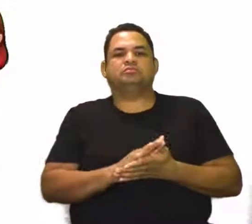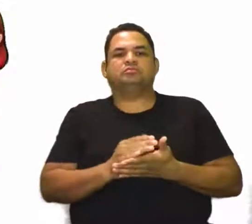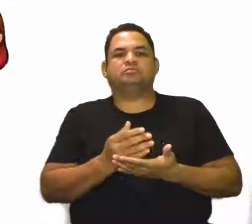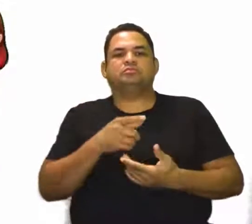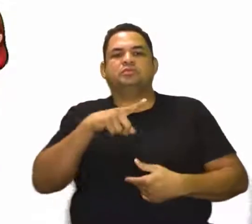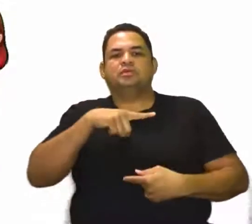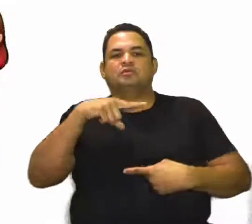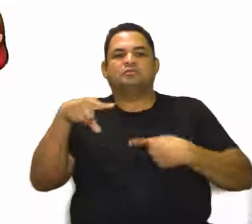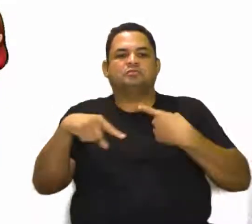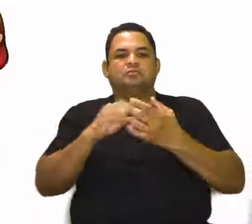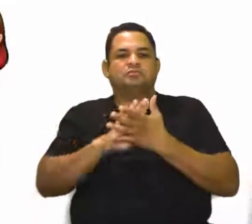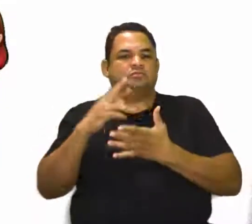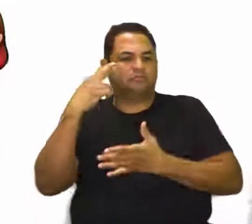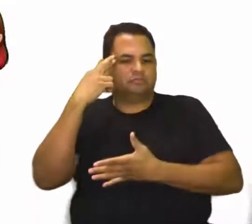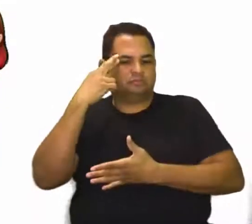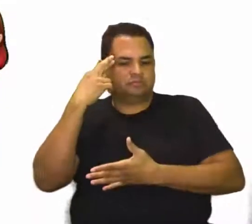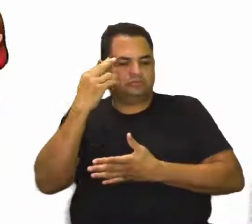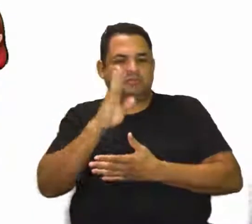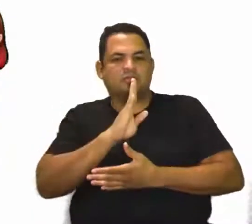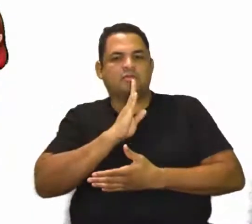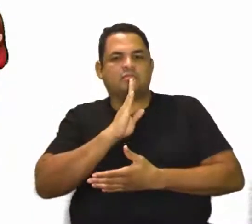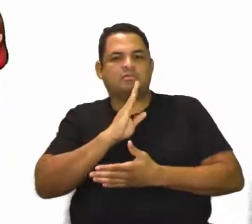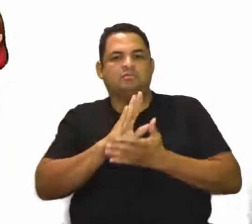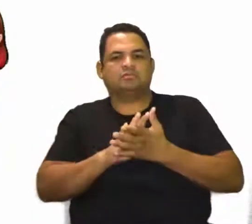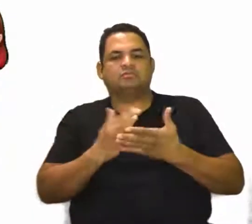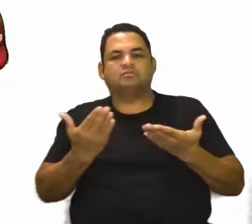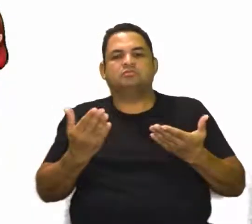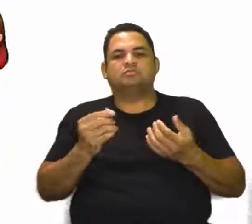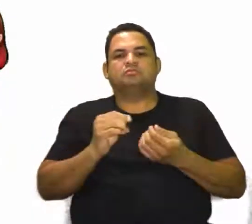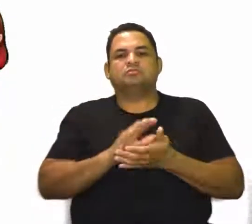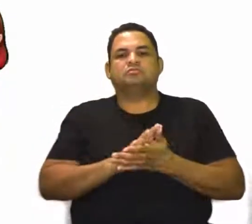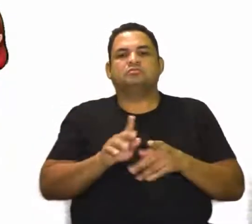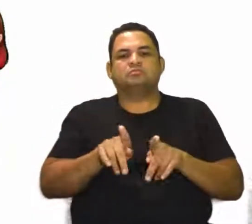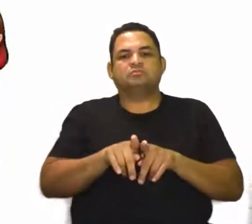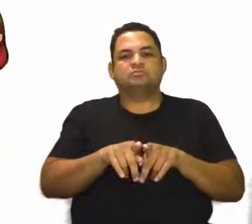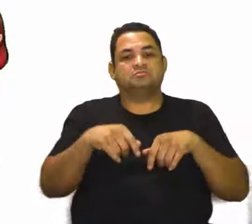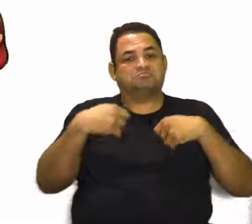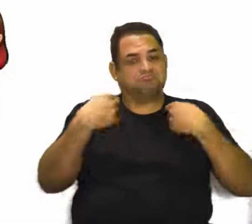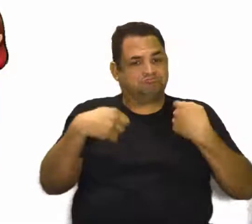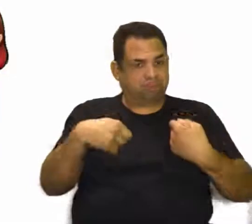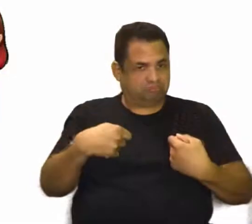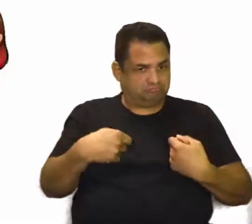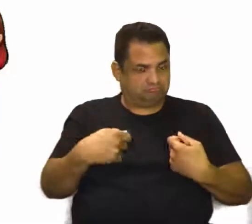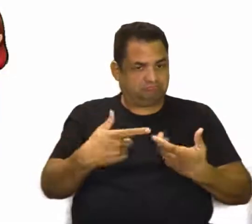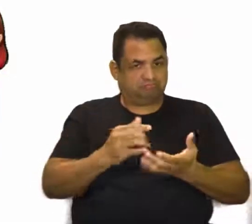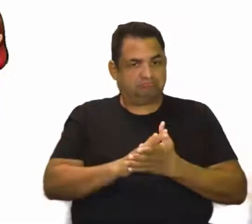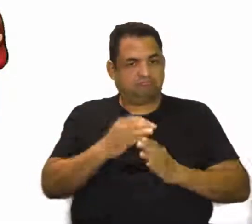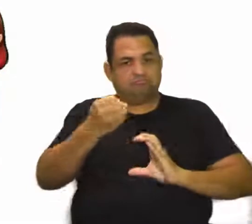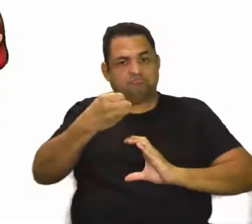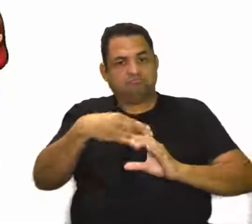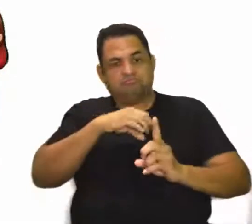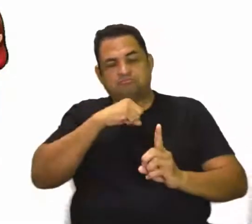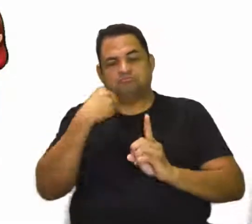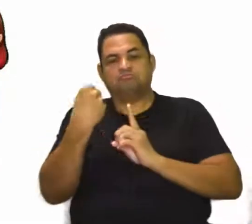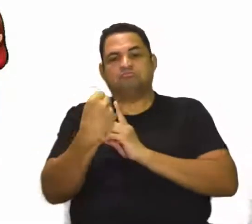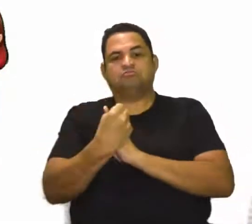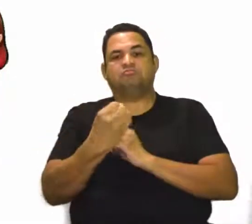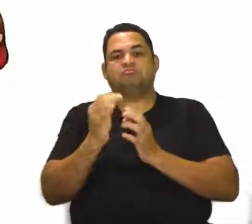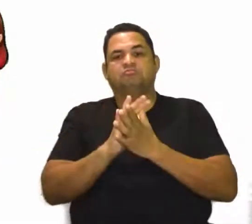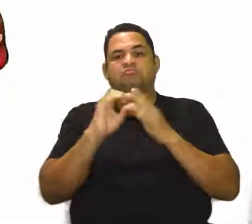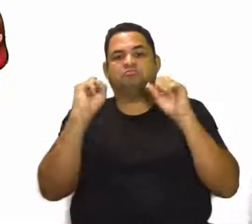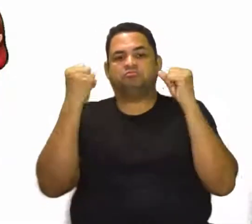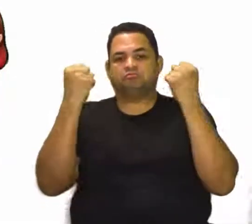pretendemos refletir e reconhecer. Reconhecer tanto a necessidade quanto a função social da